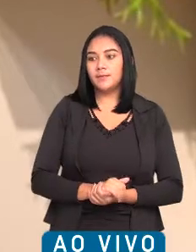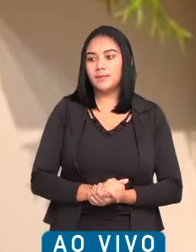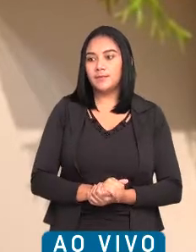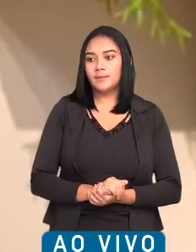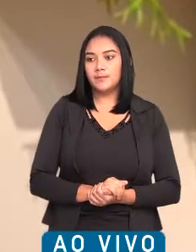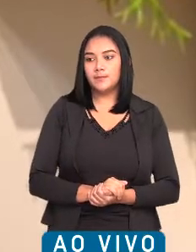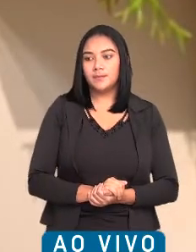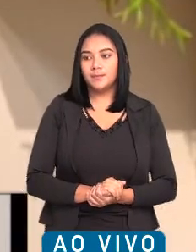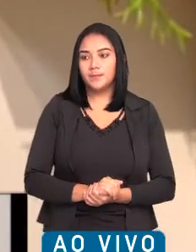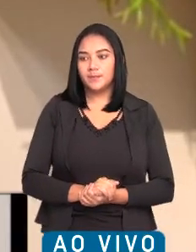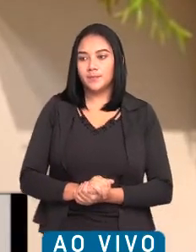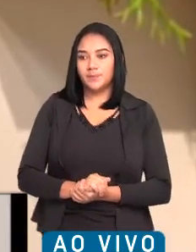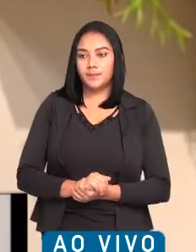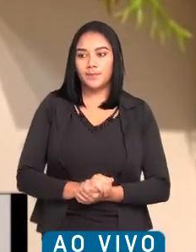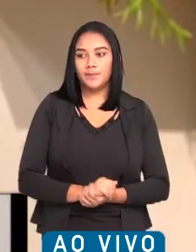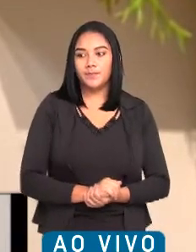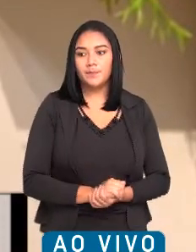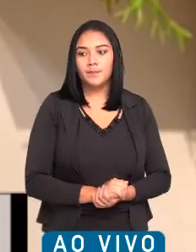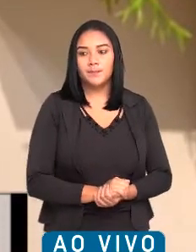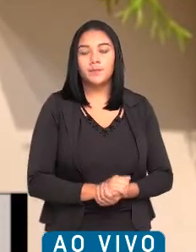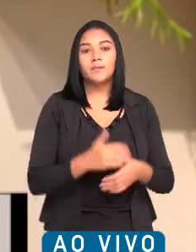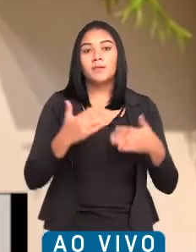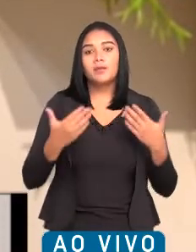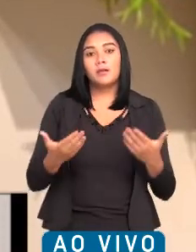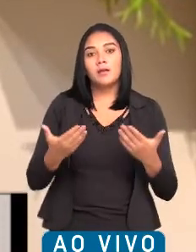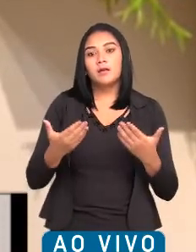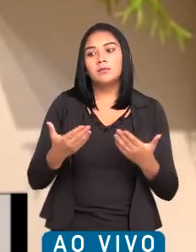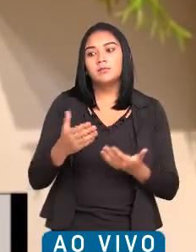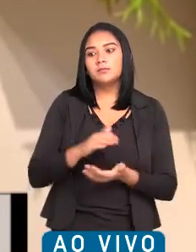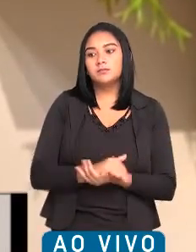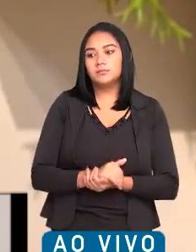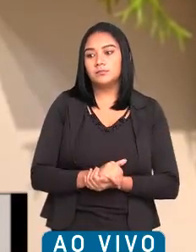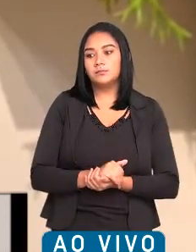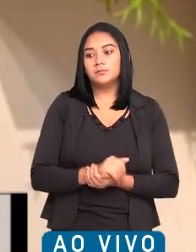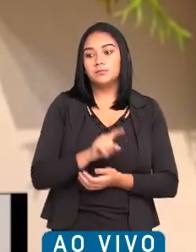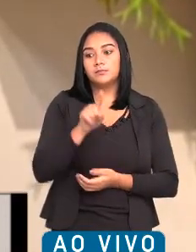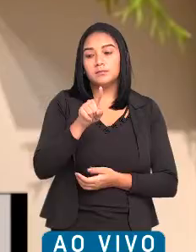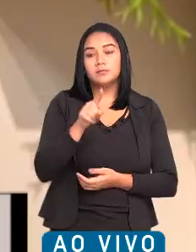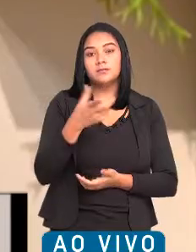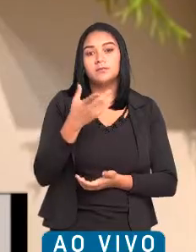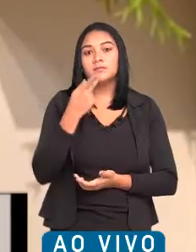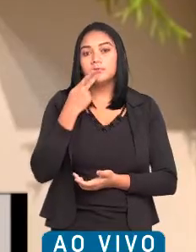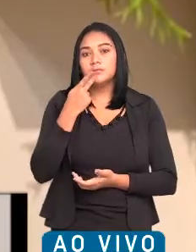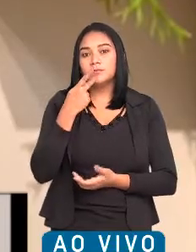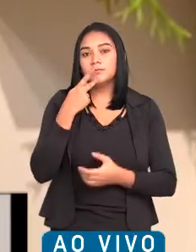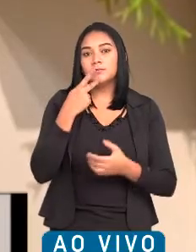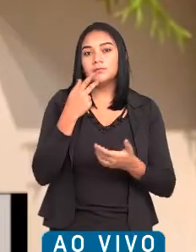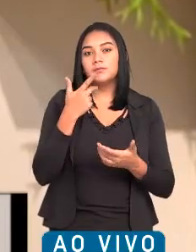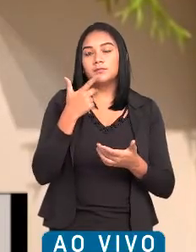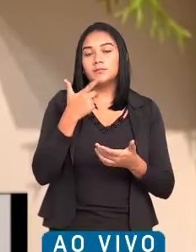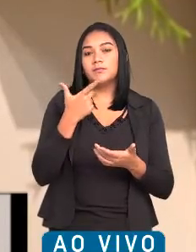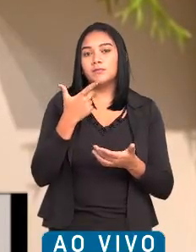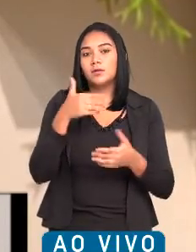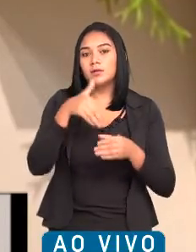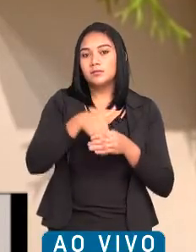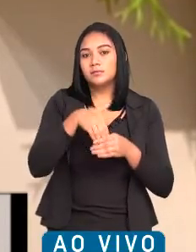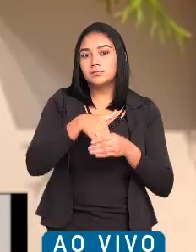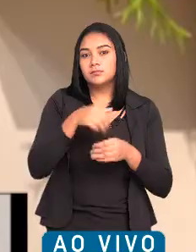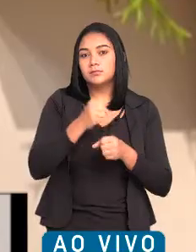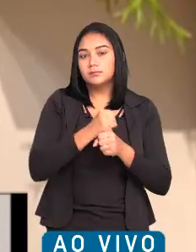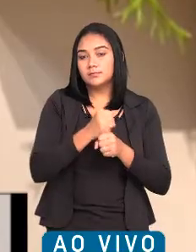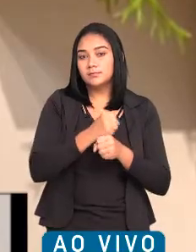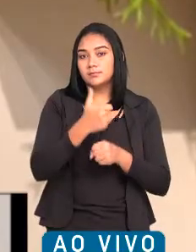o senhor disputou a eleição de 2016, largou bem, chegou a estar na liderança, mas no final não foi ao segundo turno.